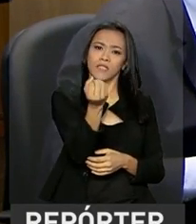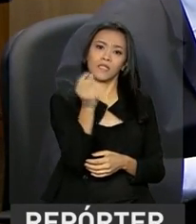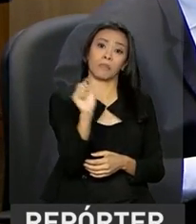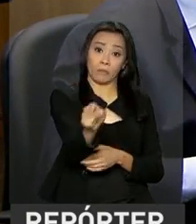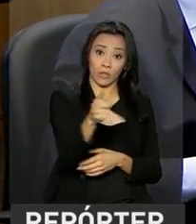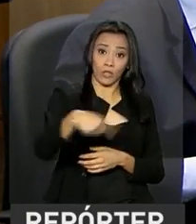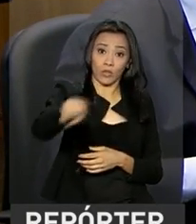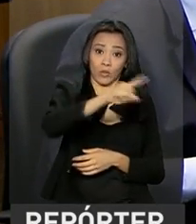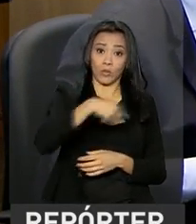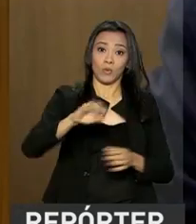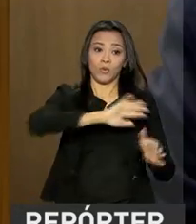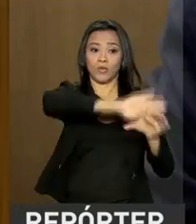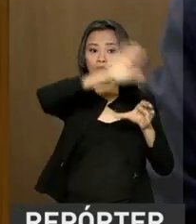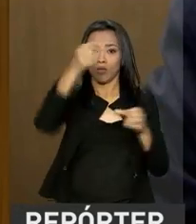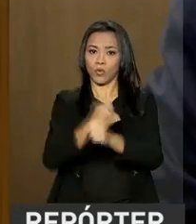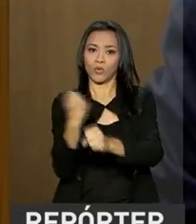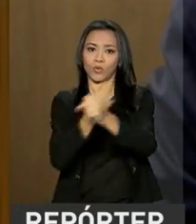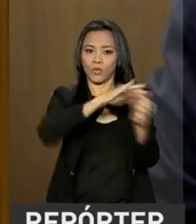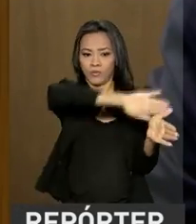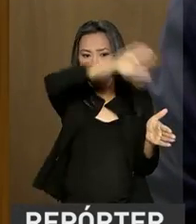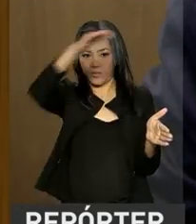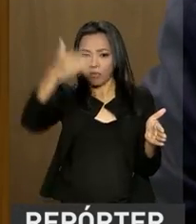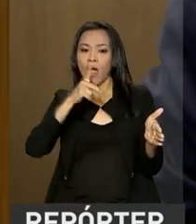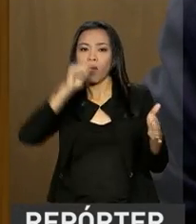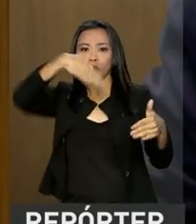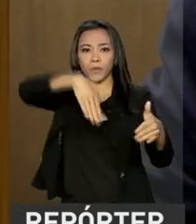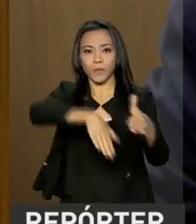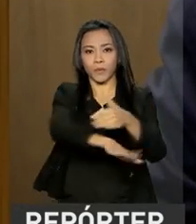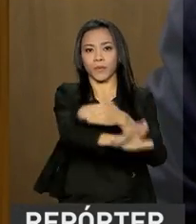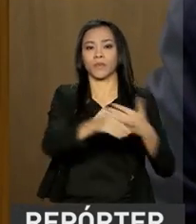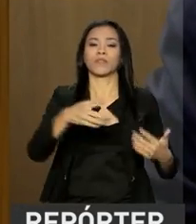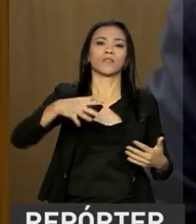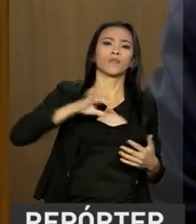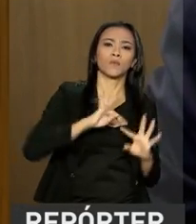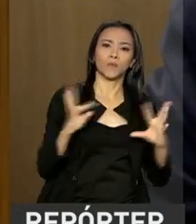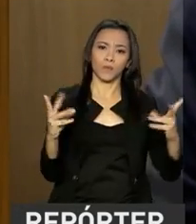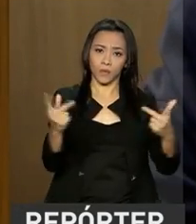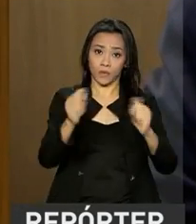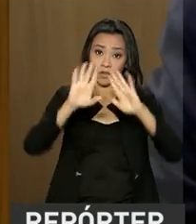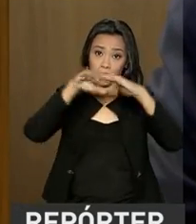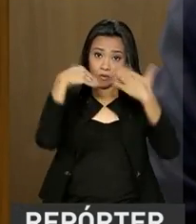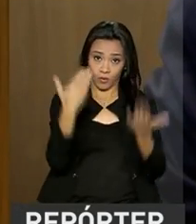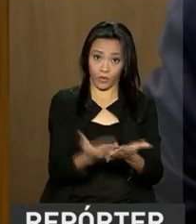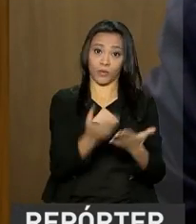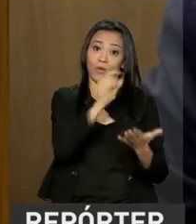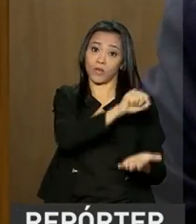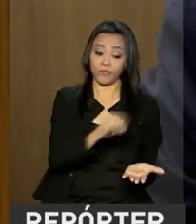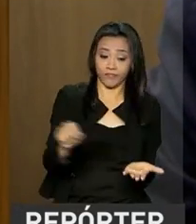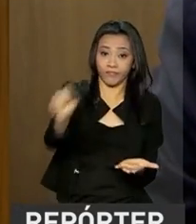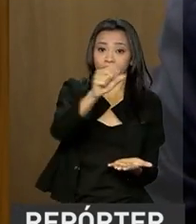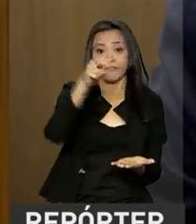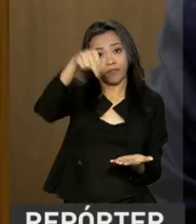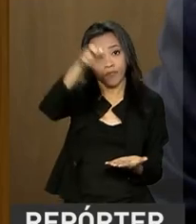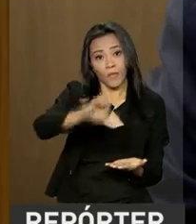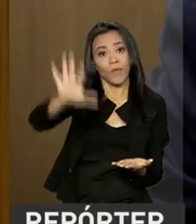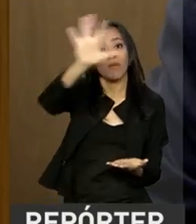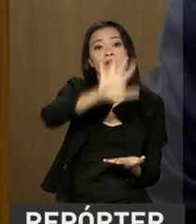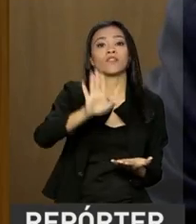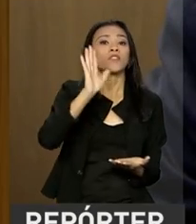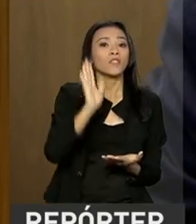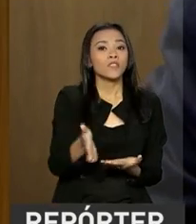escola do semiário do nordestino sem sem cisterna sem água né sem garantia de água eh colocamos